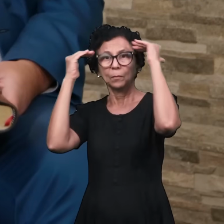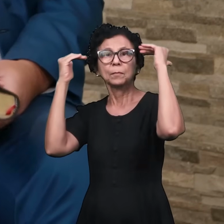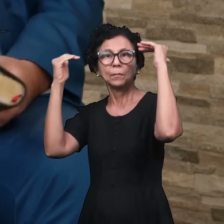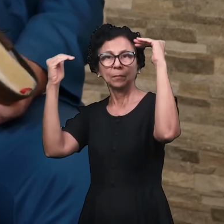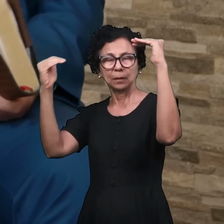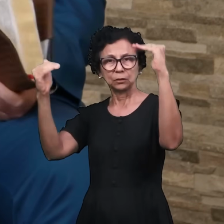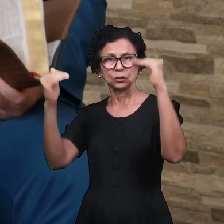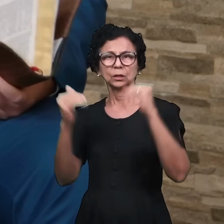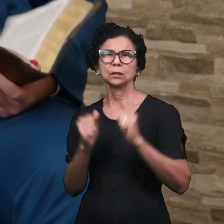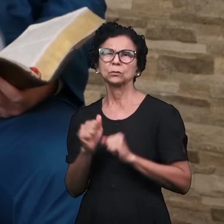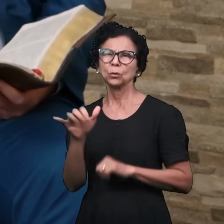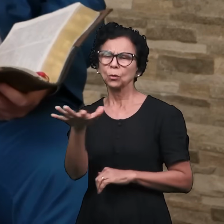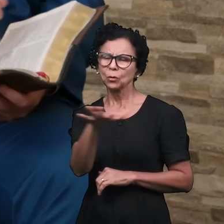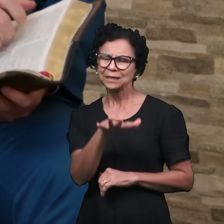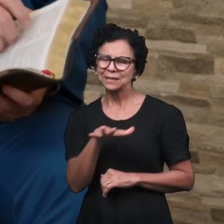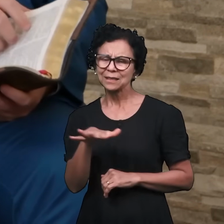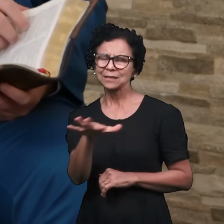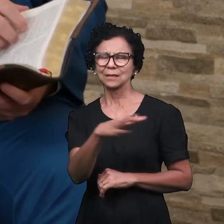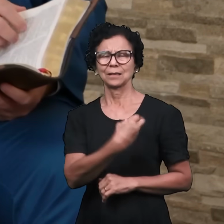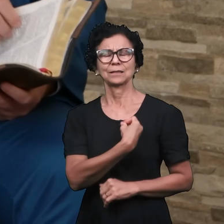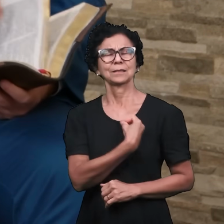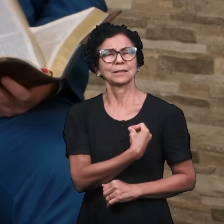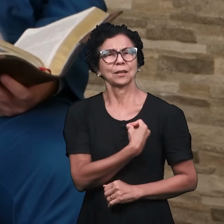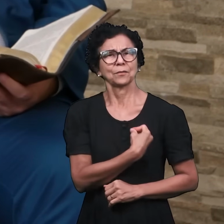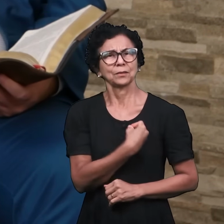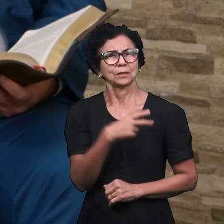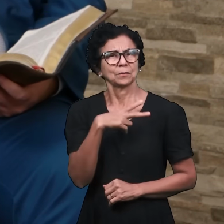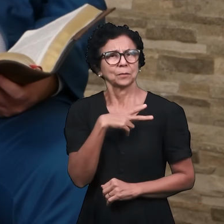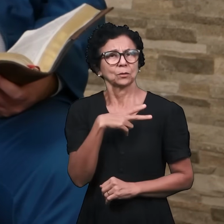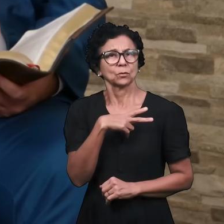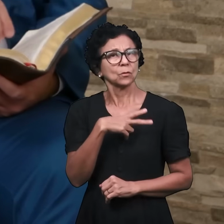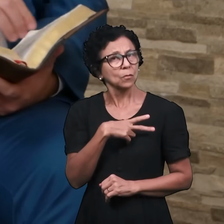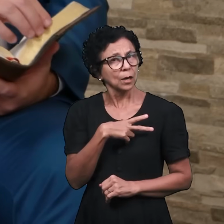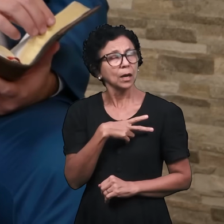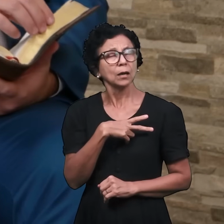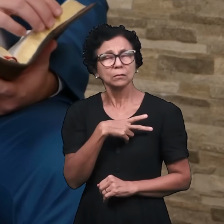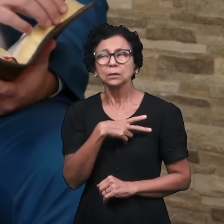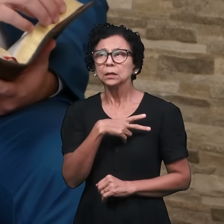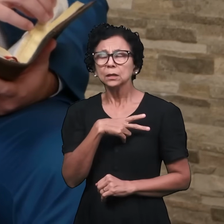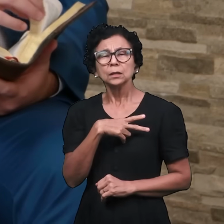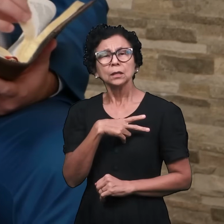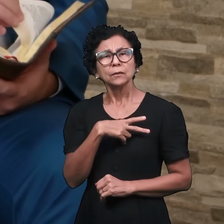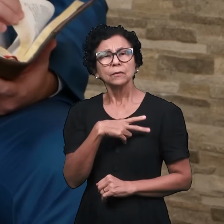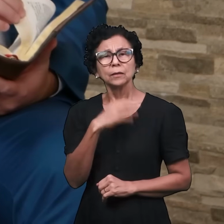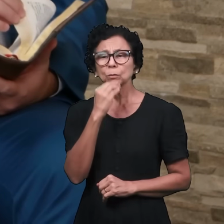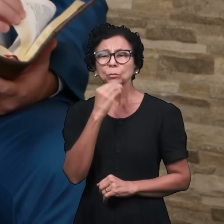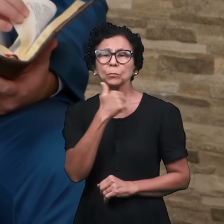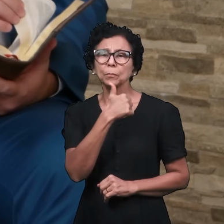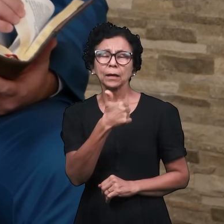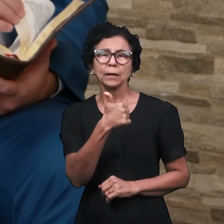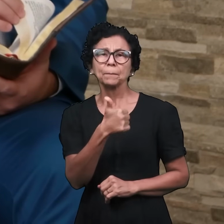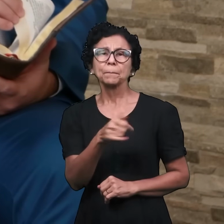eles, em todos os setores das suas vidas, as coisas fluem